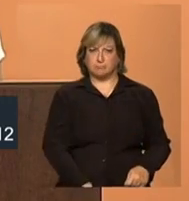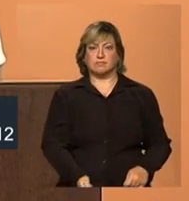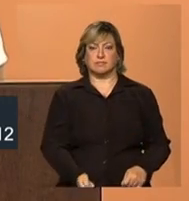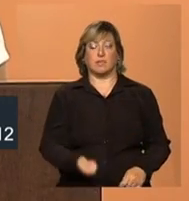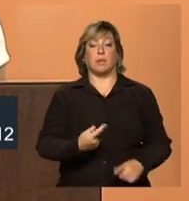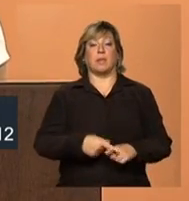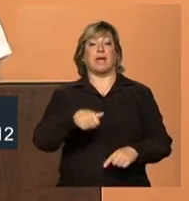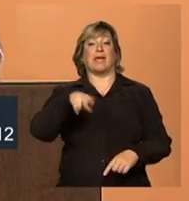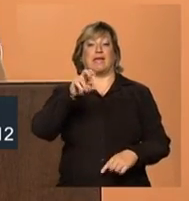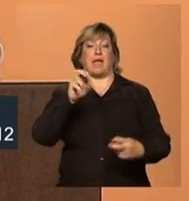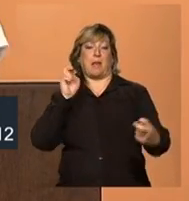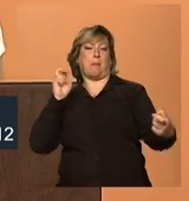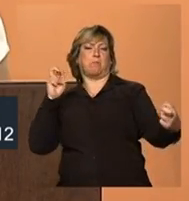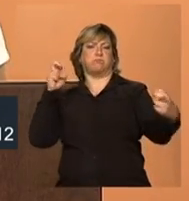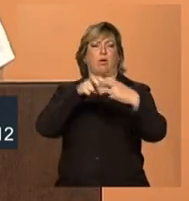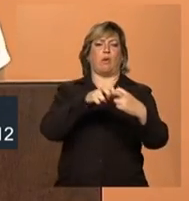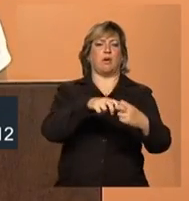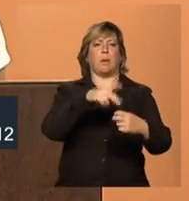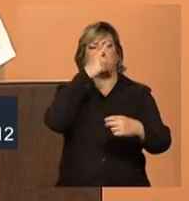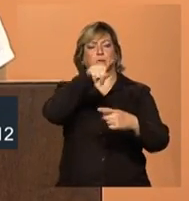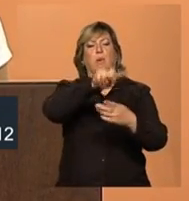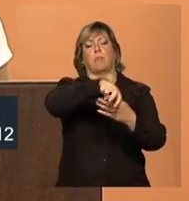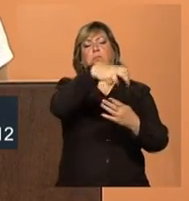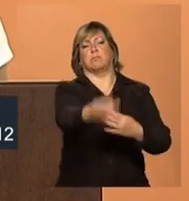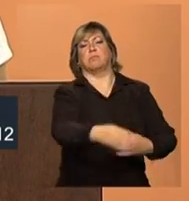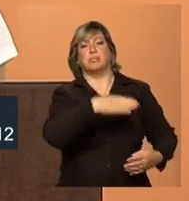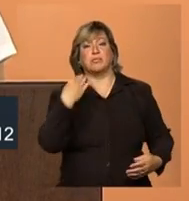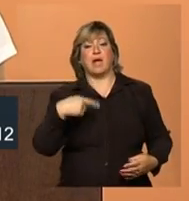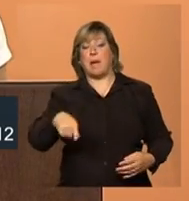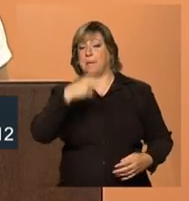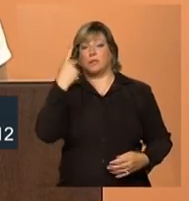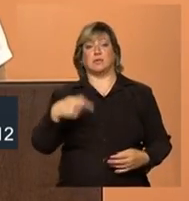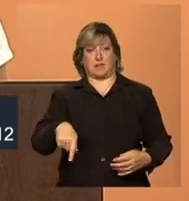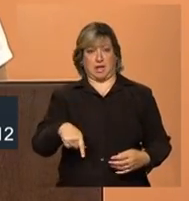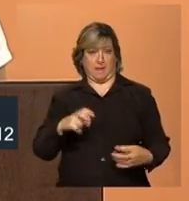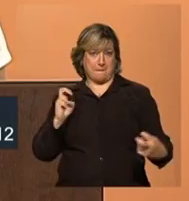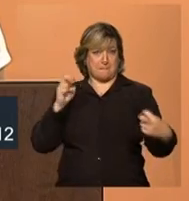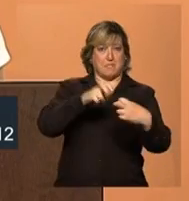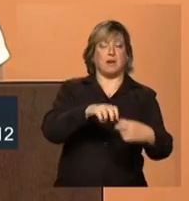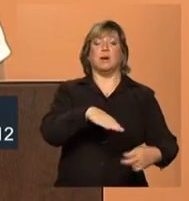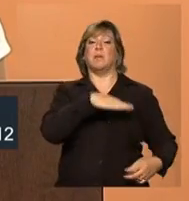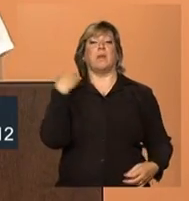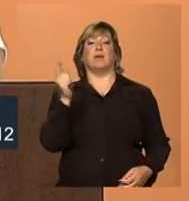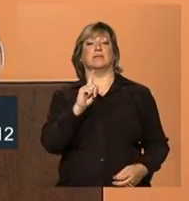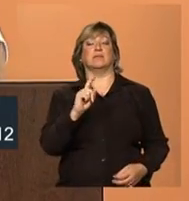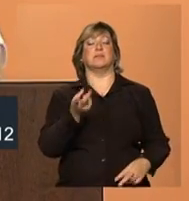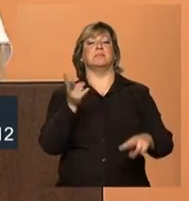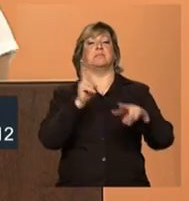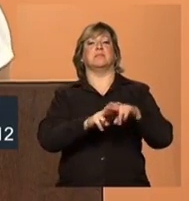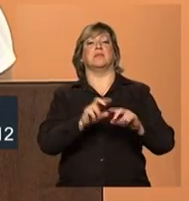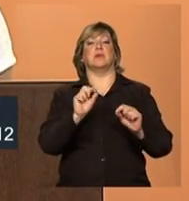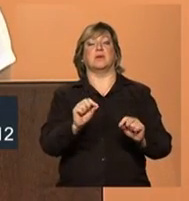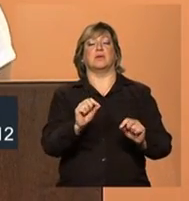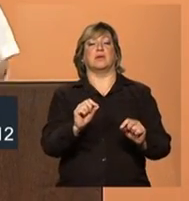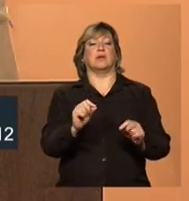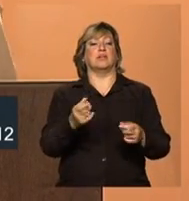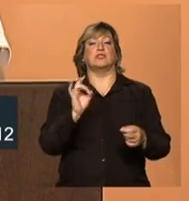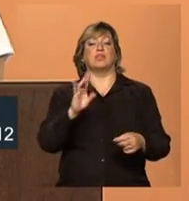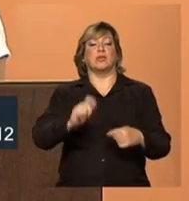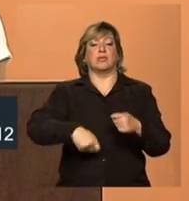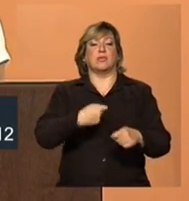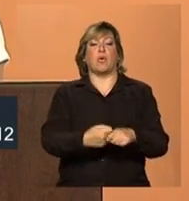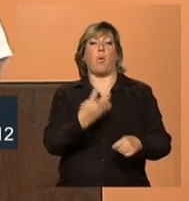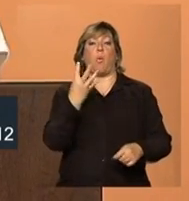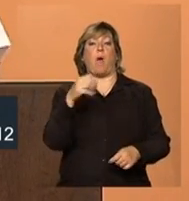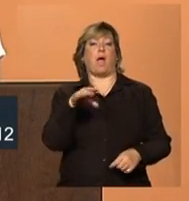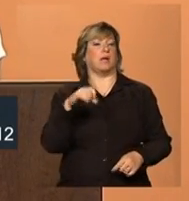quem comete um homicídio no trânsito, quem mata uma pessoa no trânsito, não vai presa. A pena máxima é de 4 anos. 4 anos ninguém vai preso. Então, um